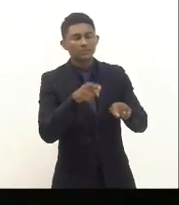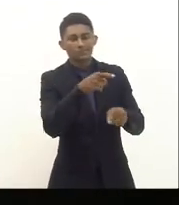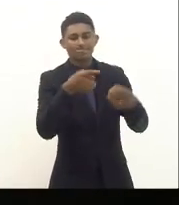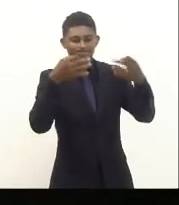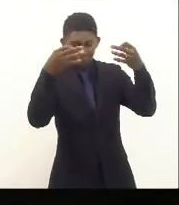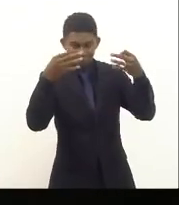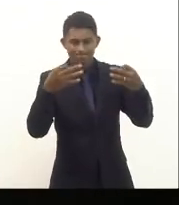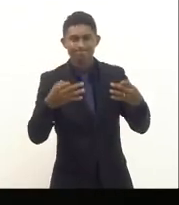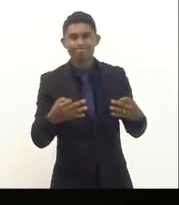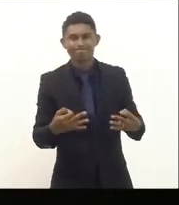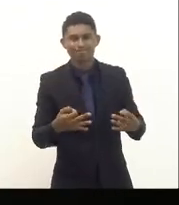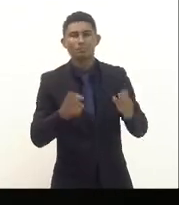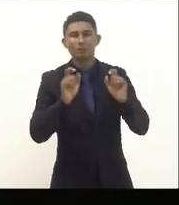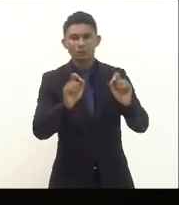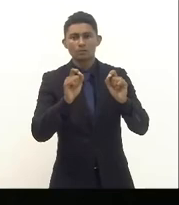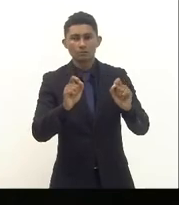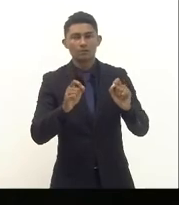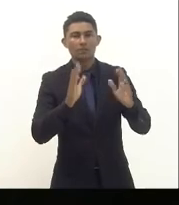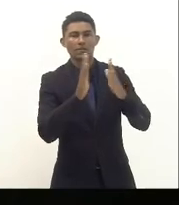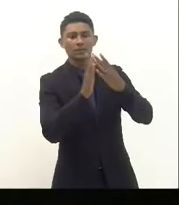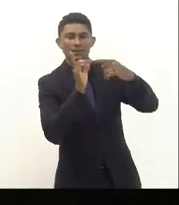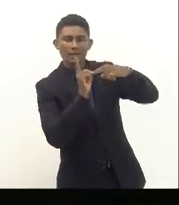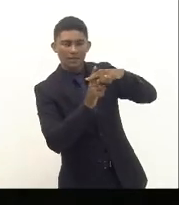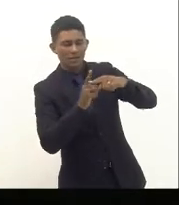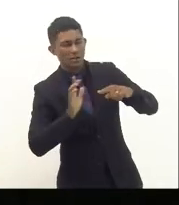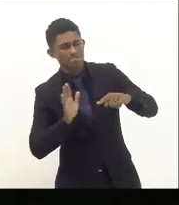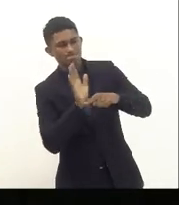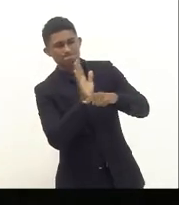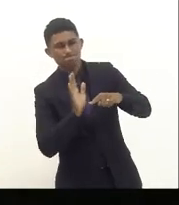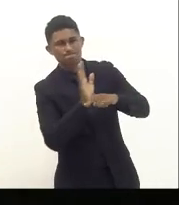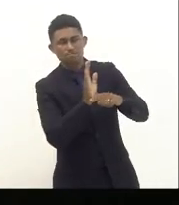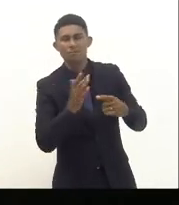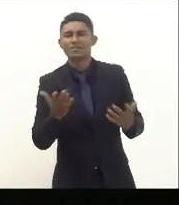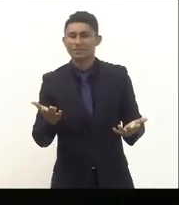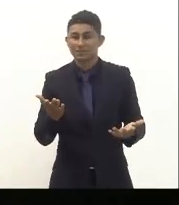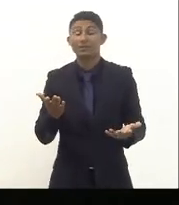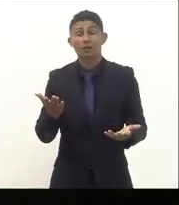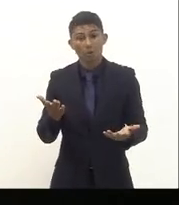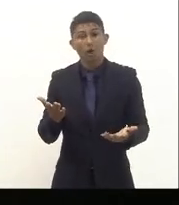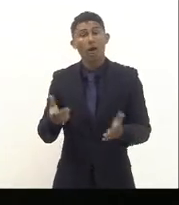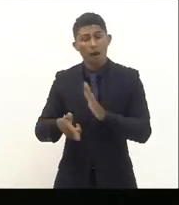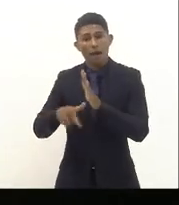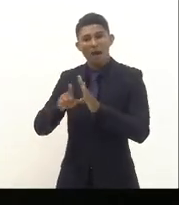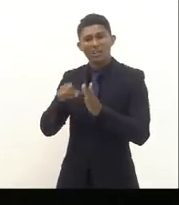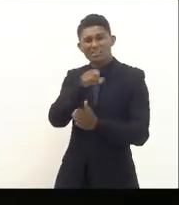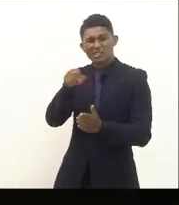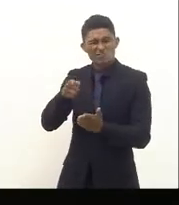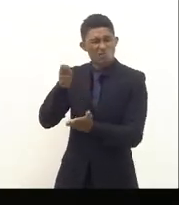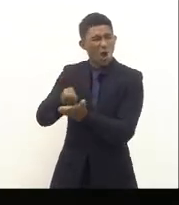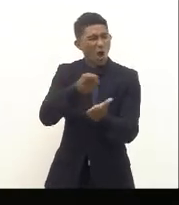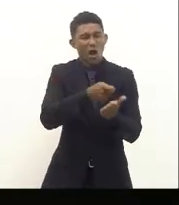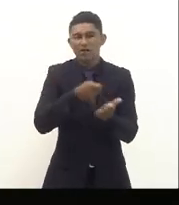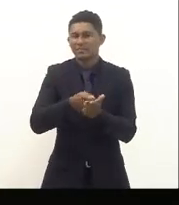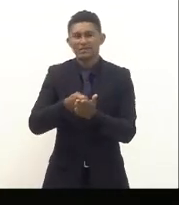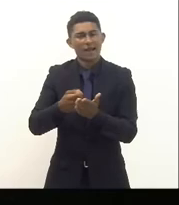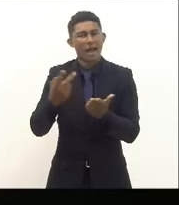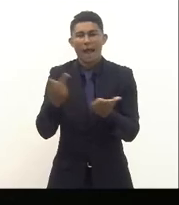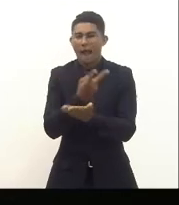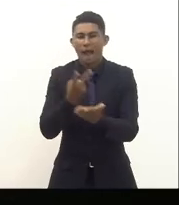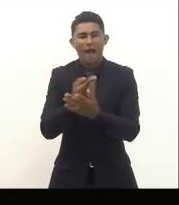diz trabalhar em prol desta grande injustiça que estavam fazendo com as nossas igrejas